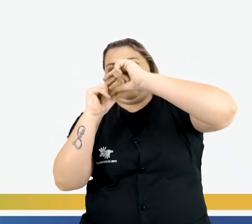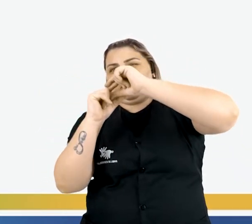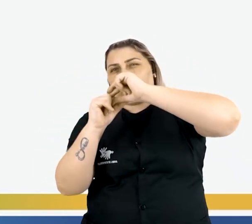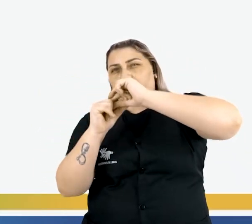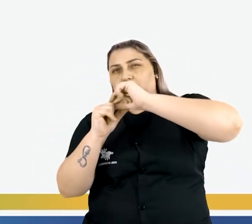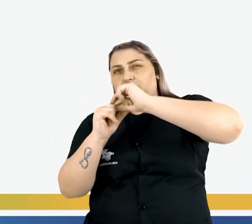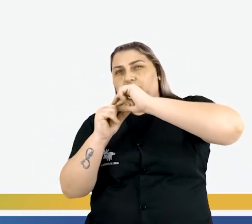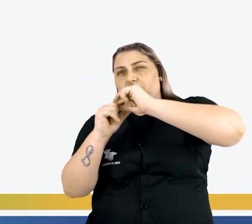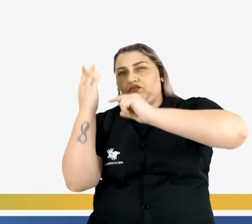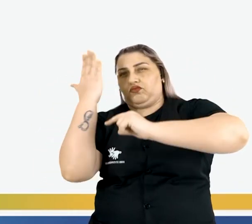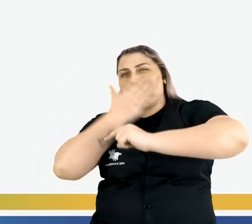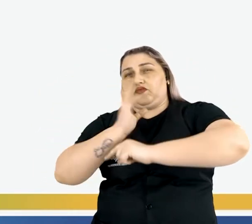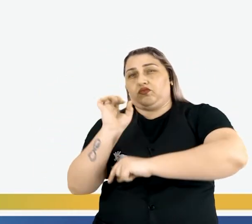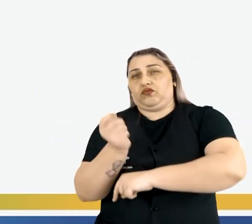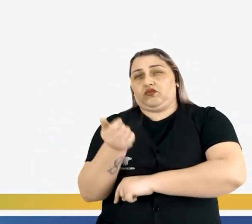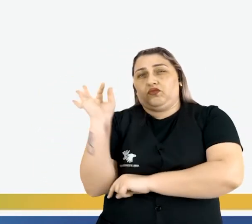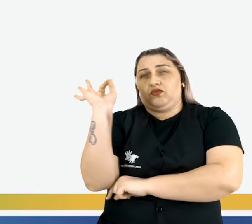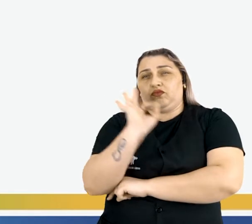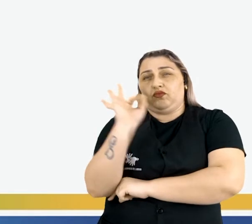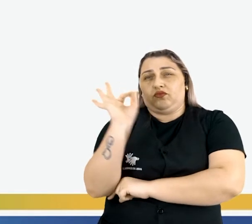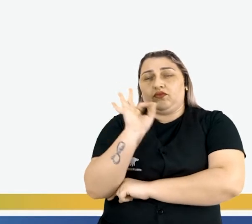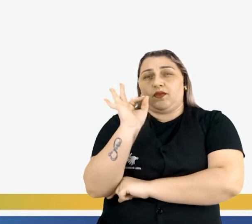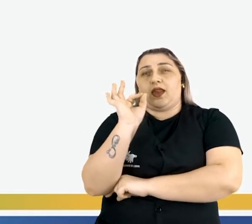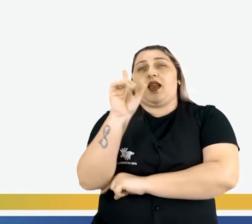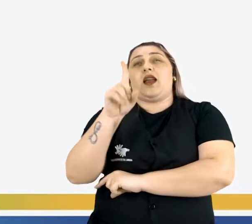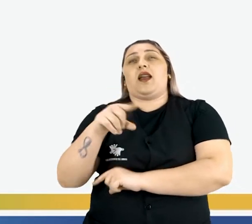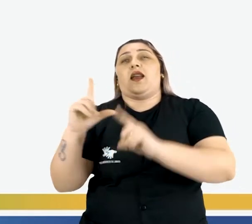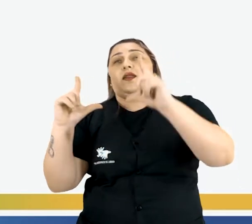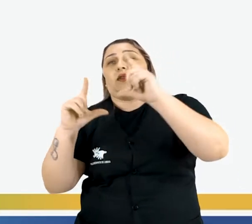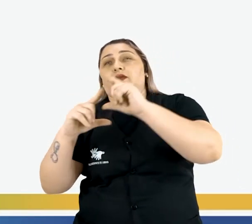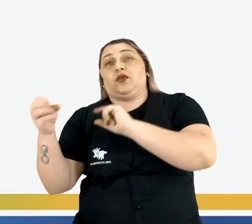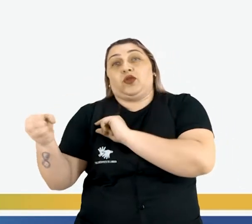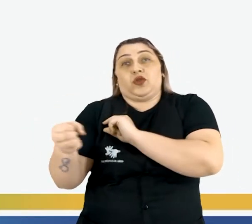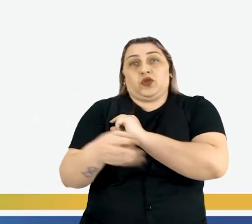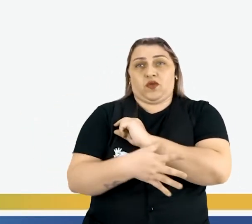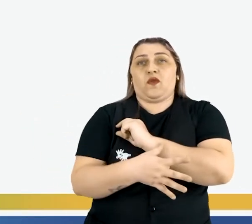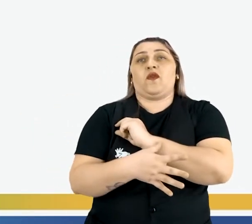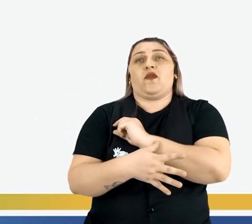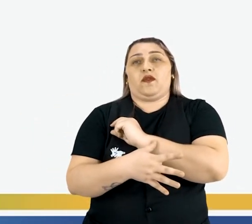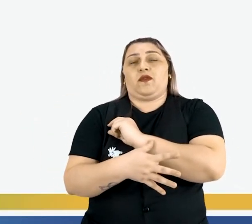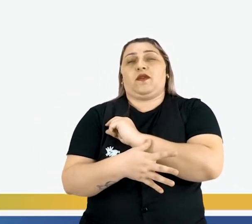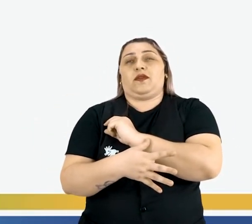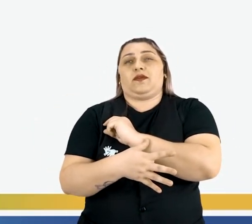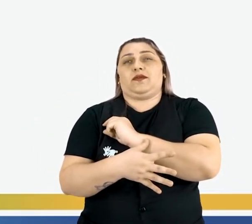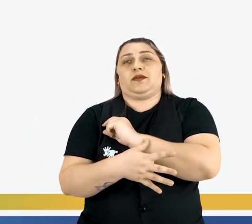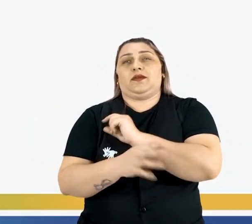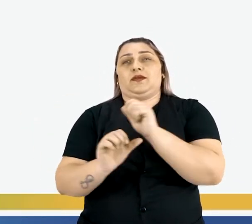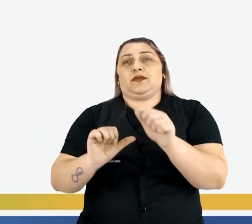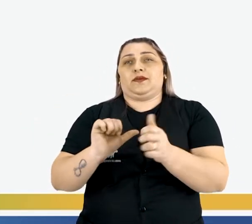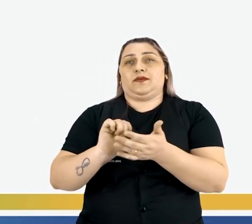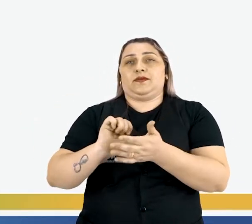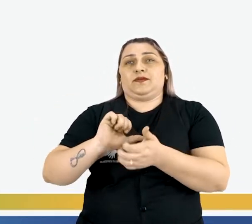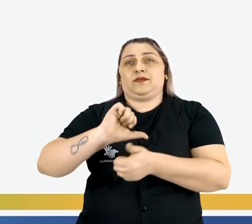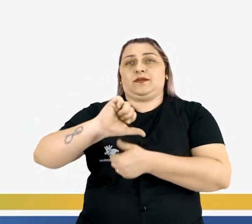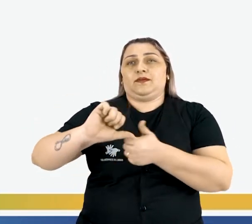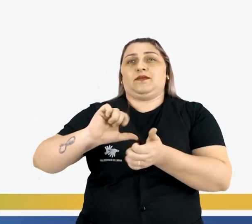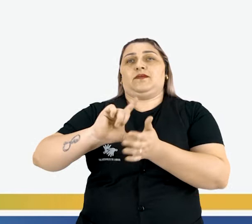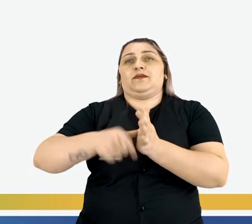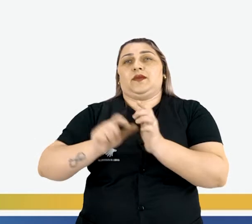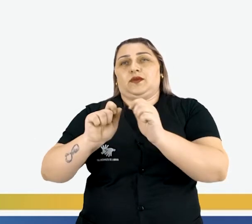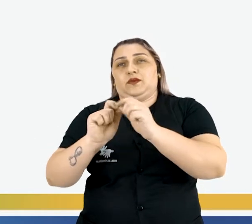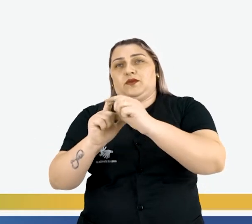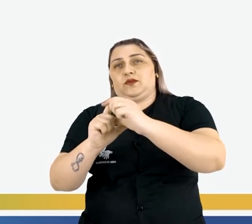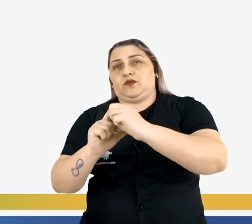e também não vê mais. Quando a gente não consegue mais ver a lua, aí é a lua nova. Aí a lua nova, aí depois começa a crescer de